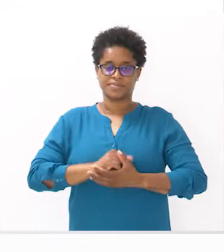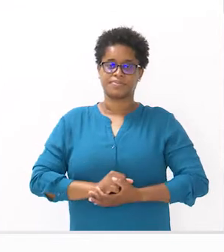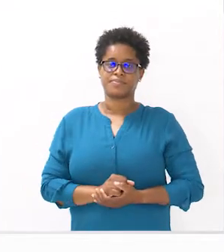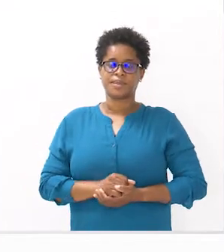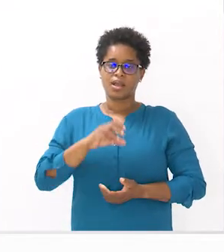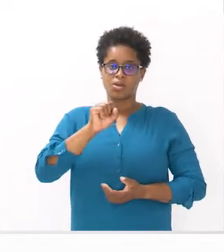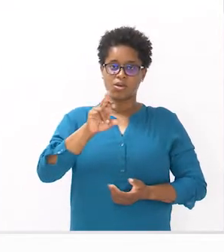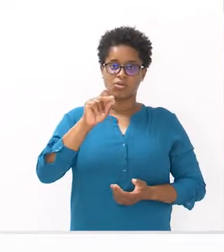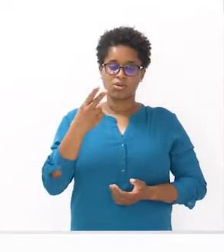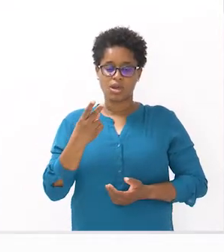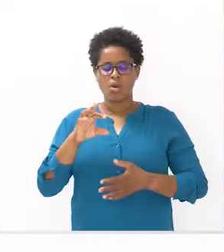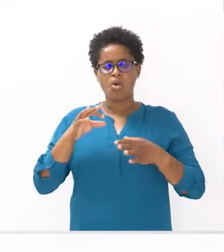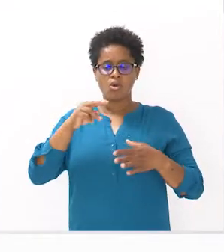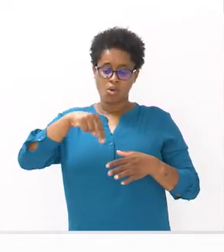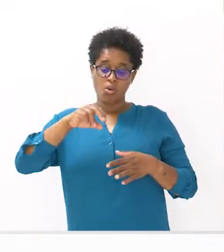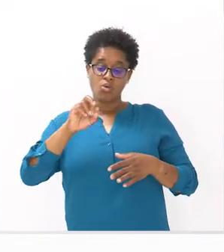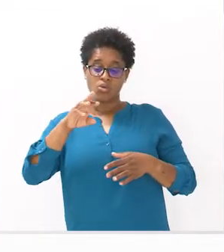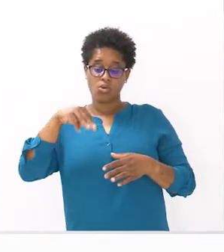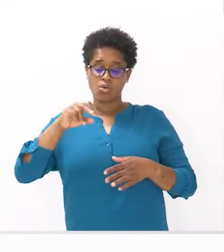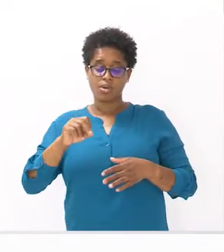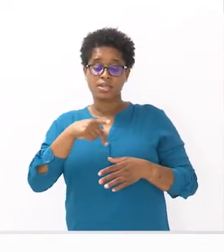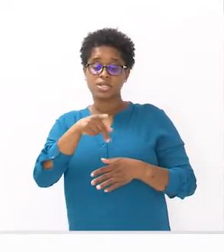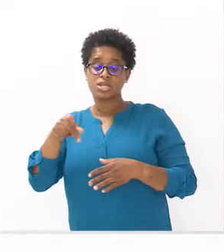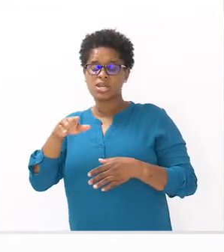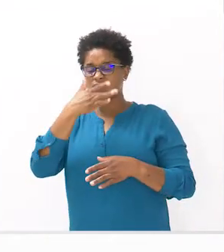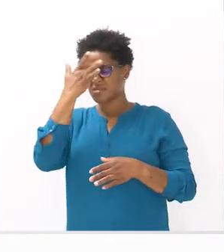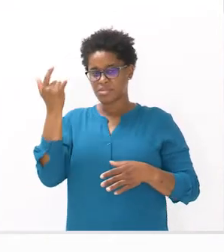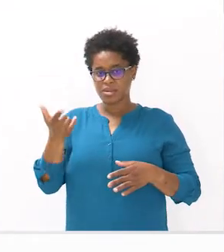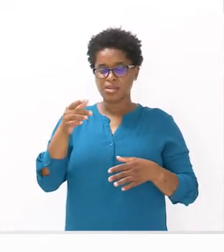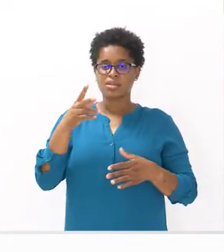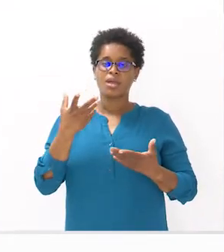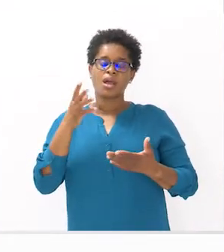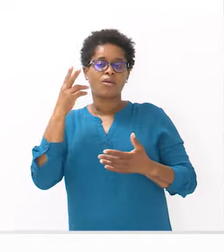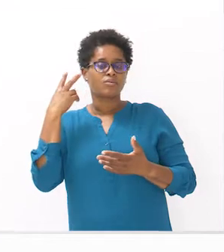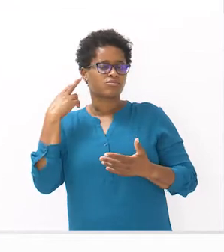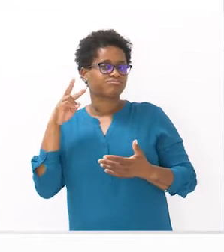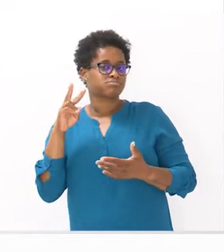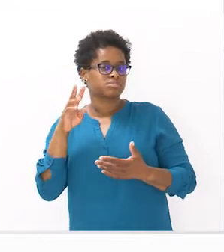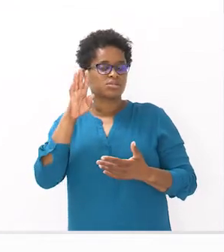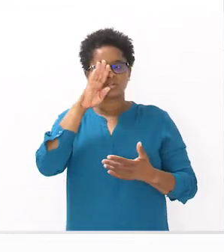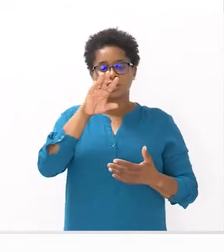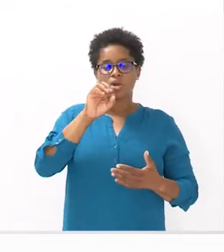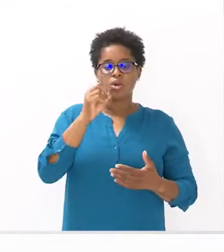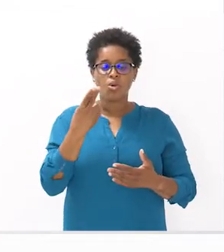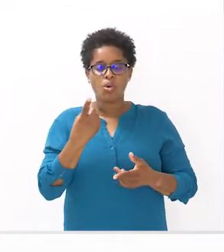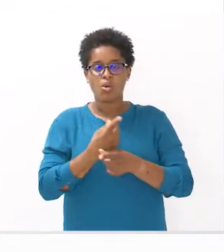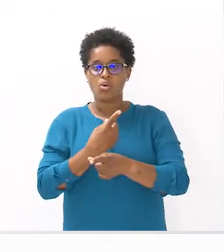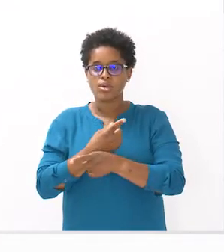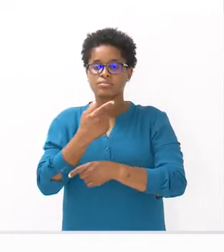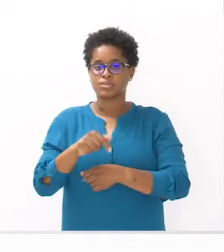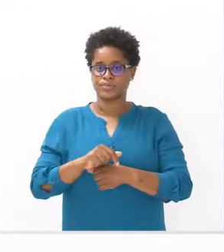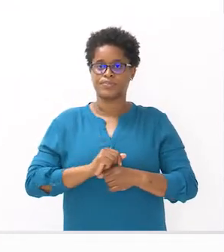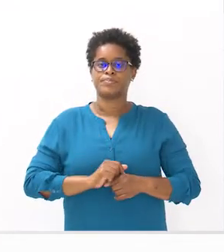No grau normal, indica simplesmente a qualidade que o ser ou a coisa possui.